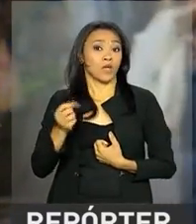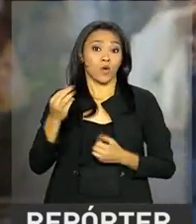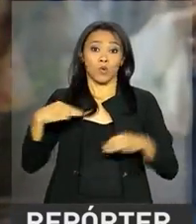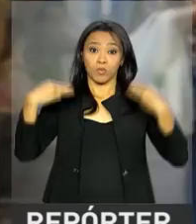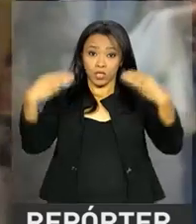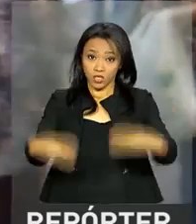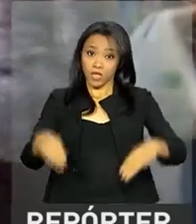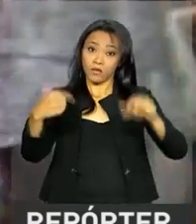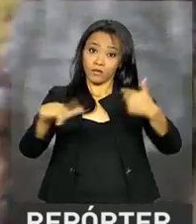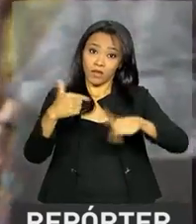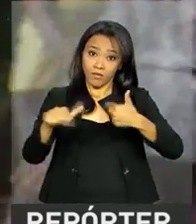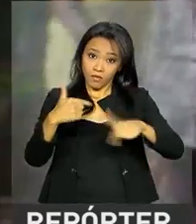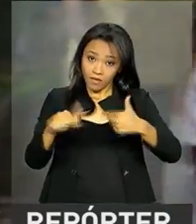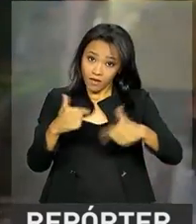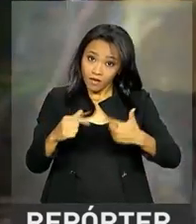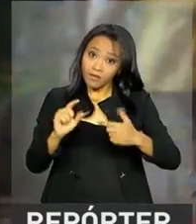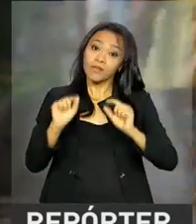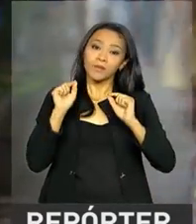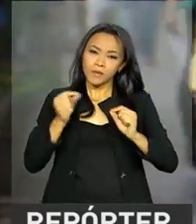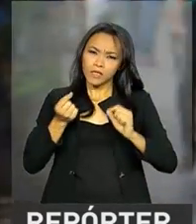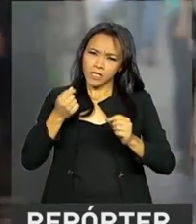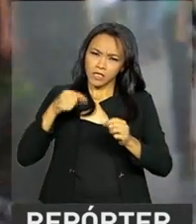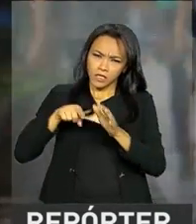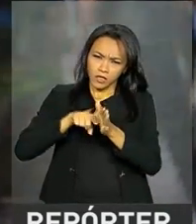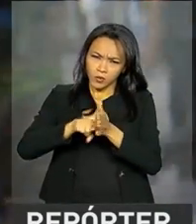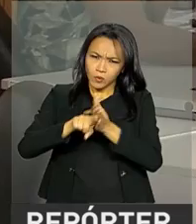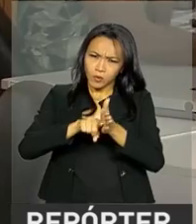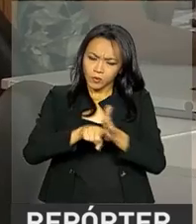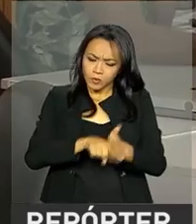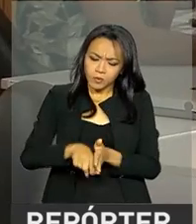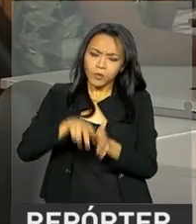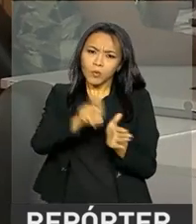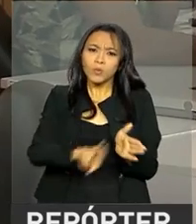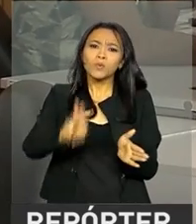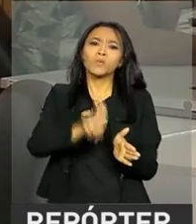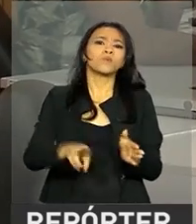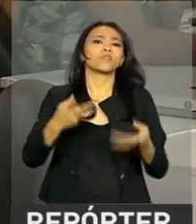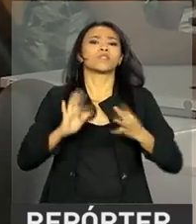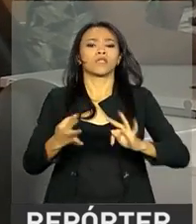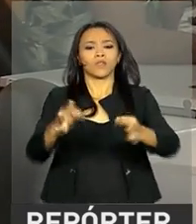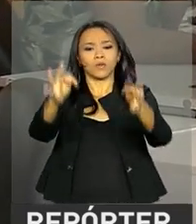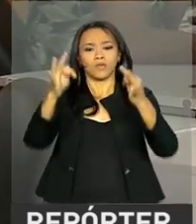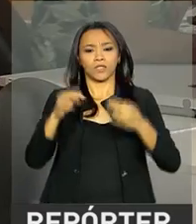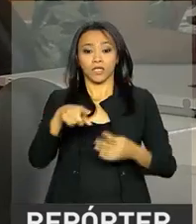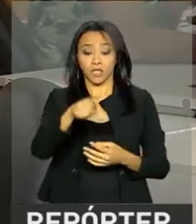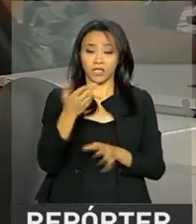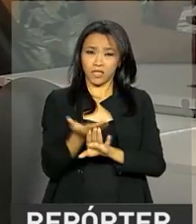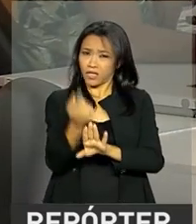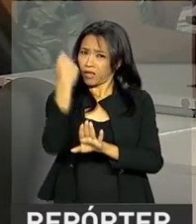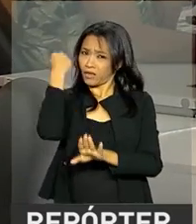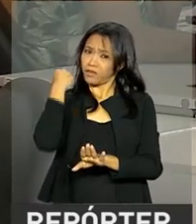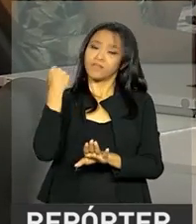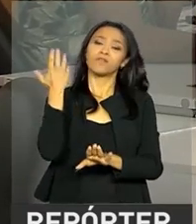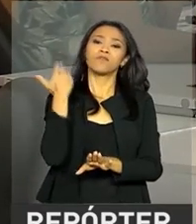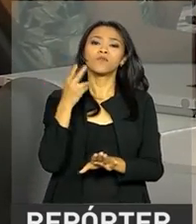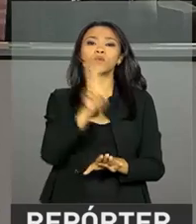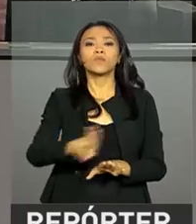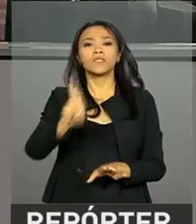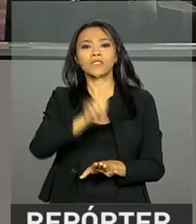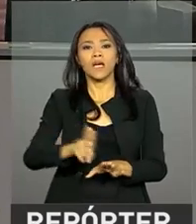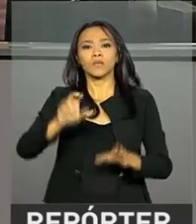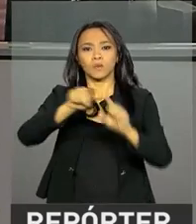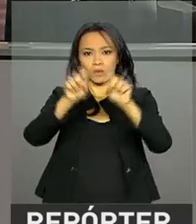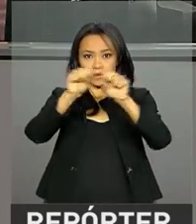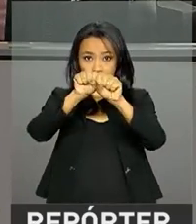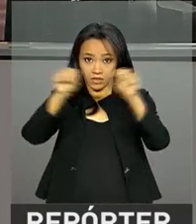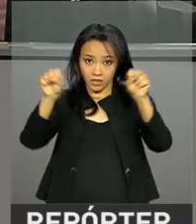Ministério do Trabalho mergulhou de cabeça na tecnologia. Desde dezembro, vem sendo usado um novo sistema antifraude, que